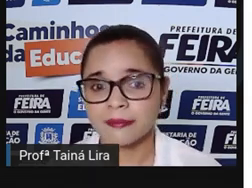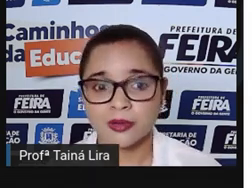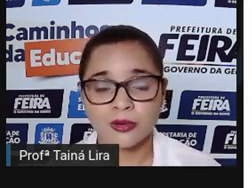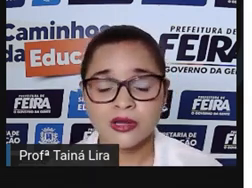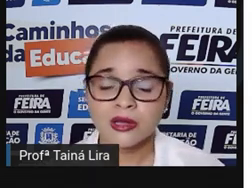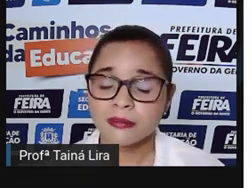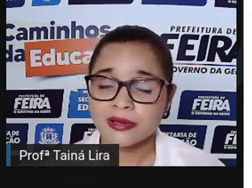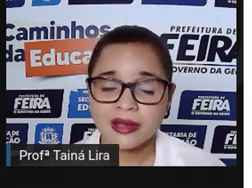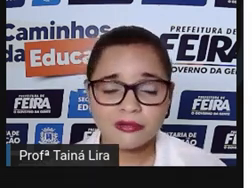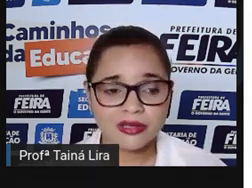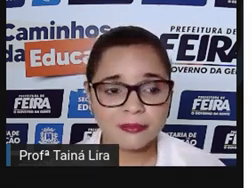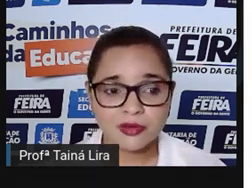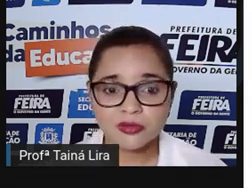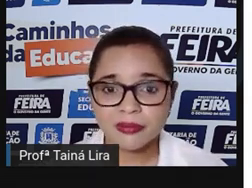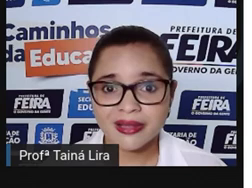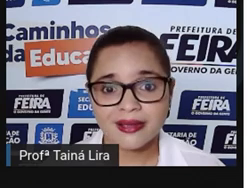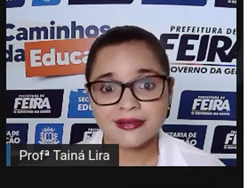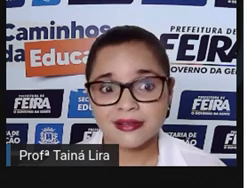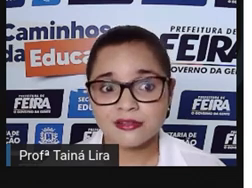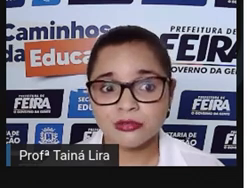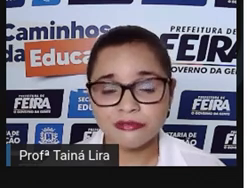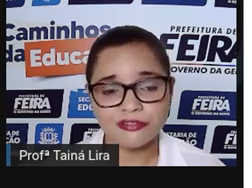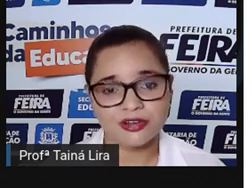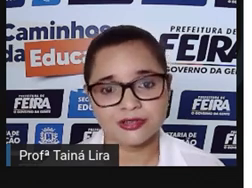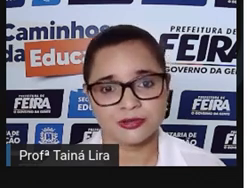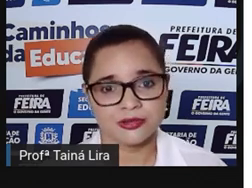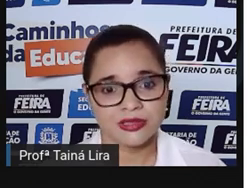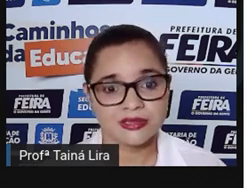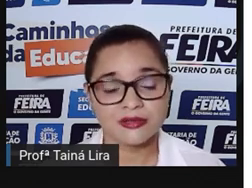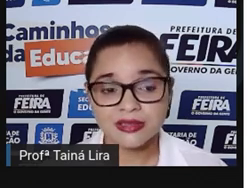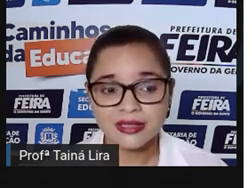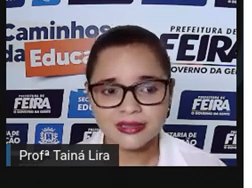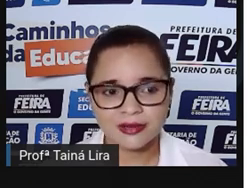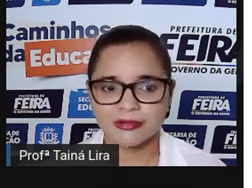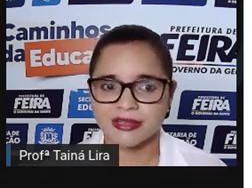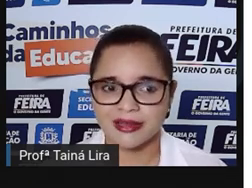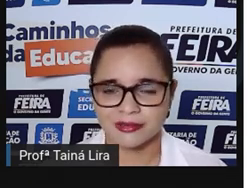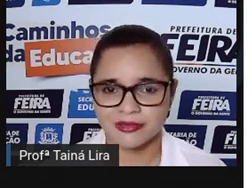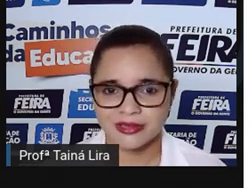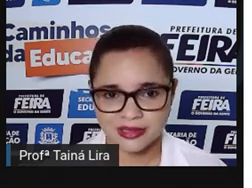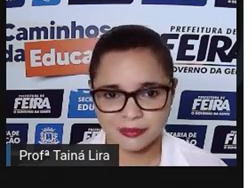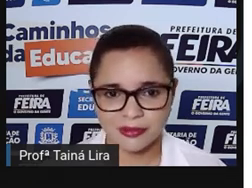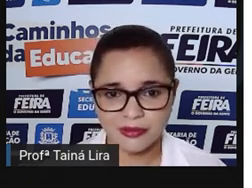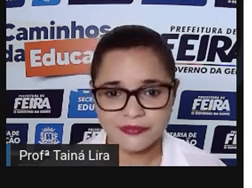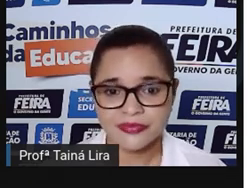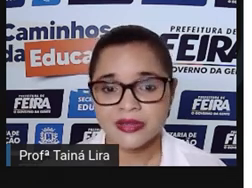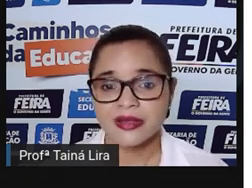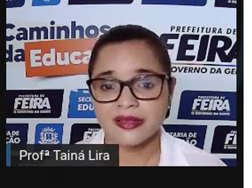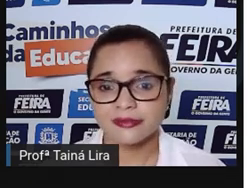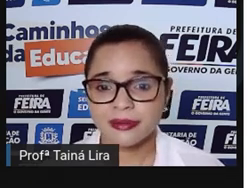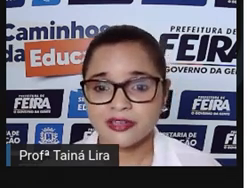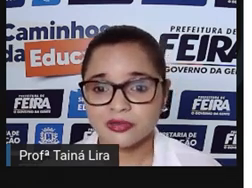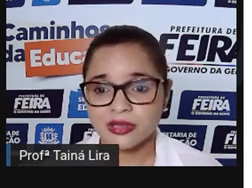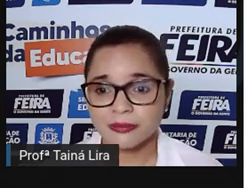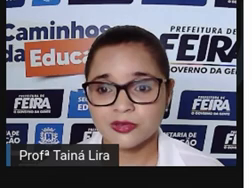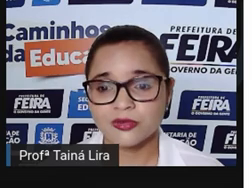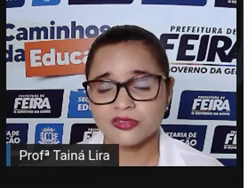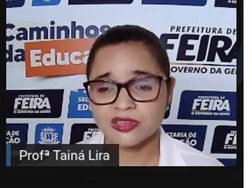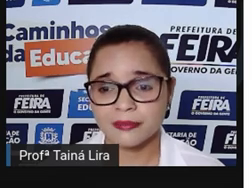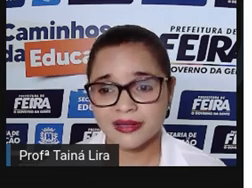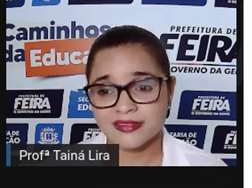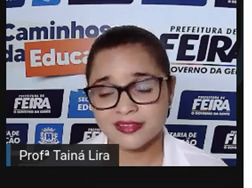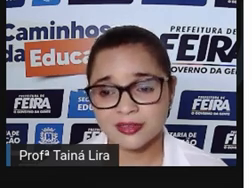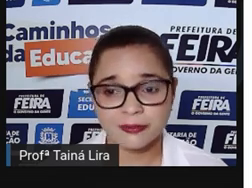que, Pro? Porque alguém pode pegar ali a sua foto. Então, tem que ter cuidado, tá bom? Respeite o tempo de